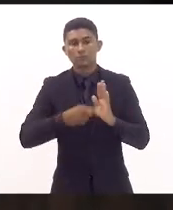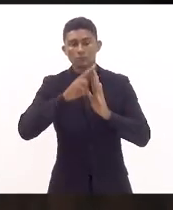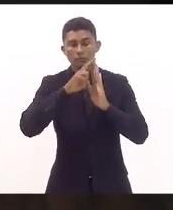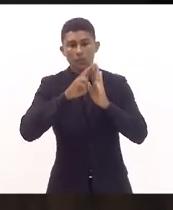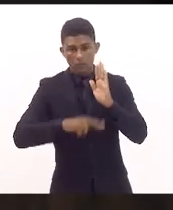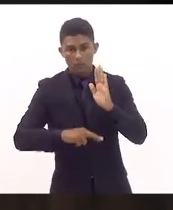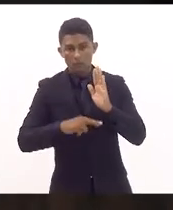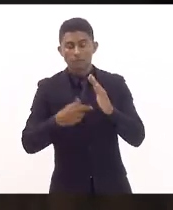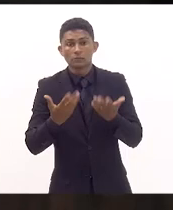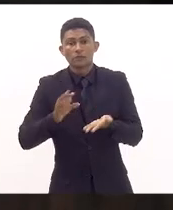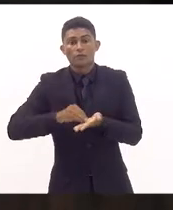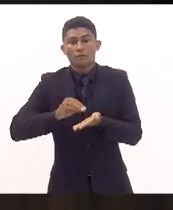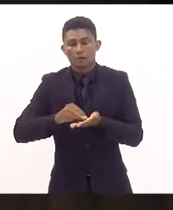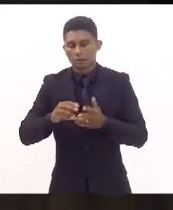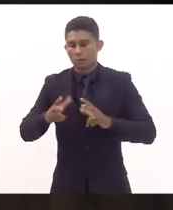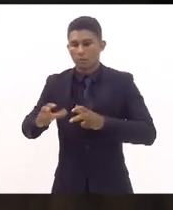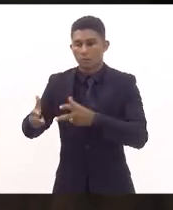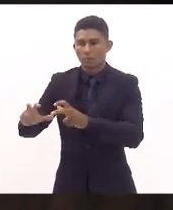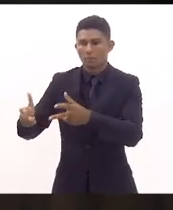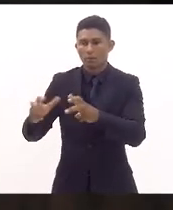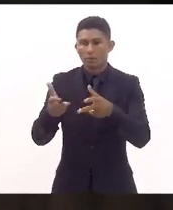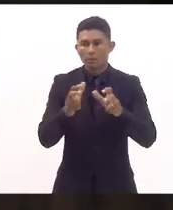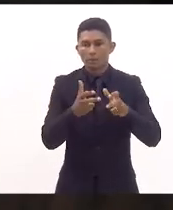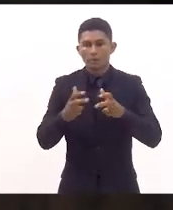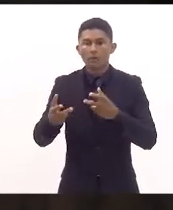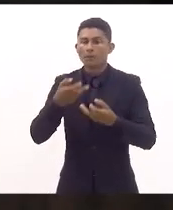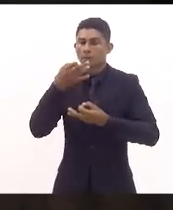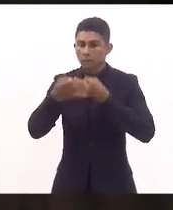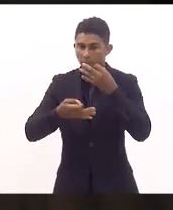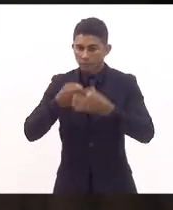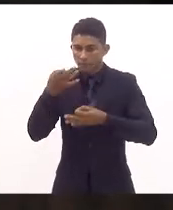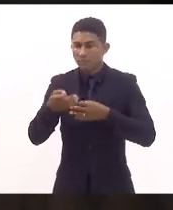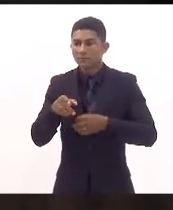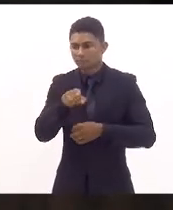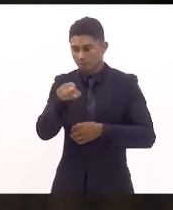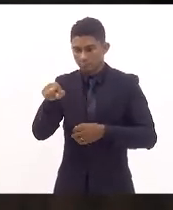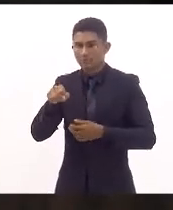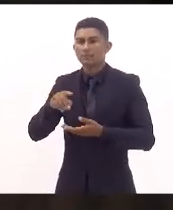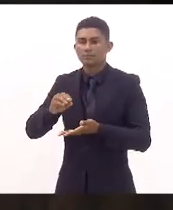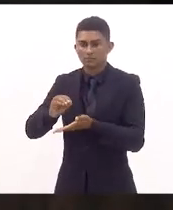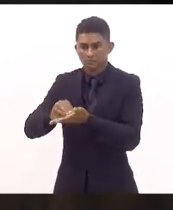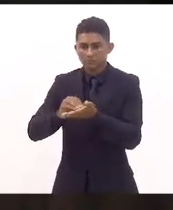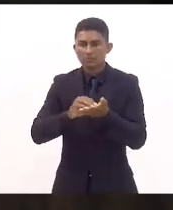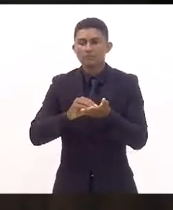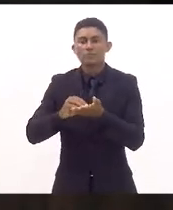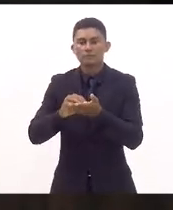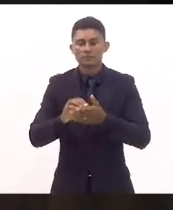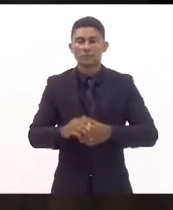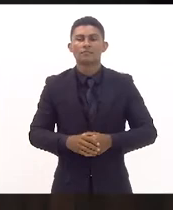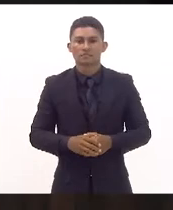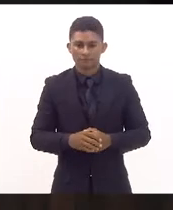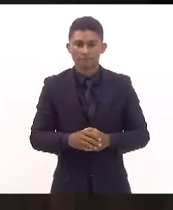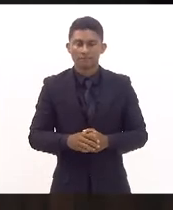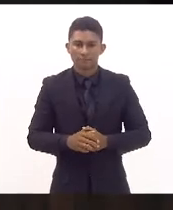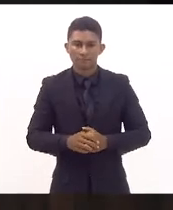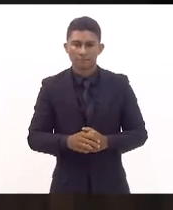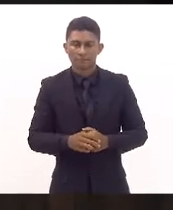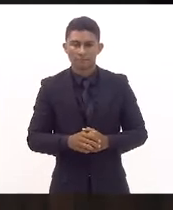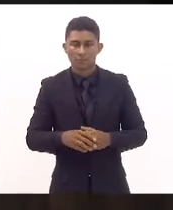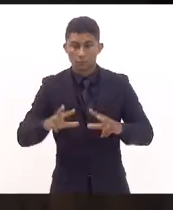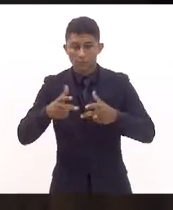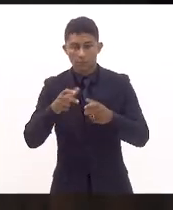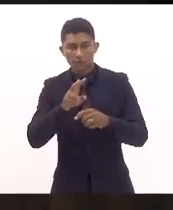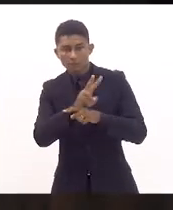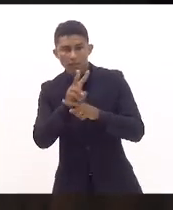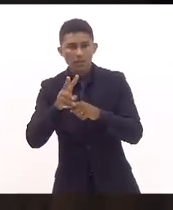Serafini. Pendendo de pareceres das comissões de Economia, Indústria e Comércio, de Assuntos Municipais, Desenvolvimento Regional e de Orçamentos, Finanças,